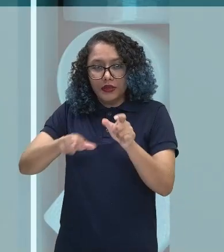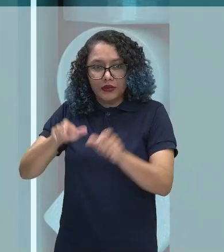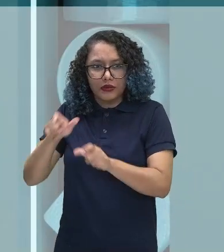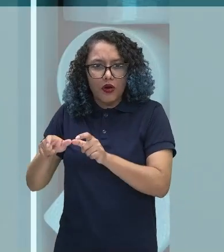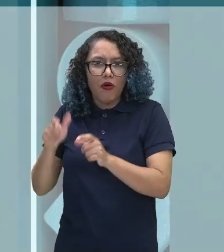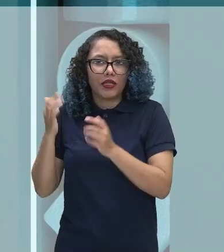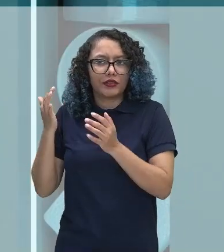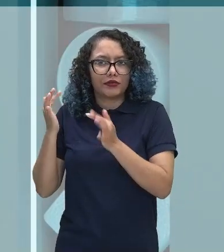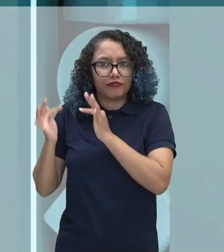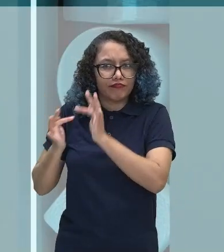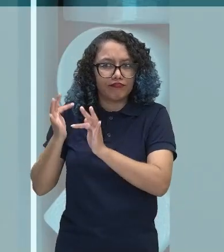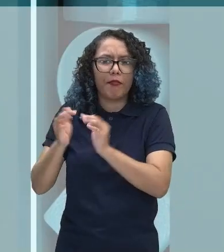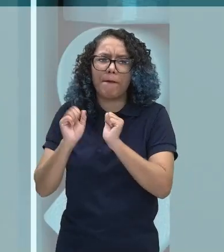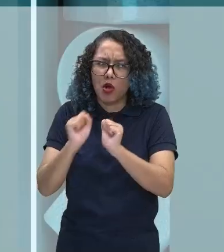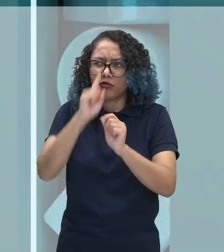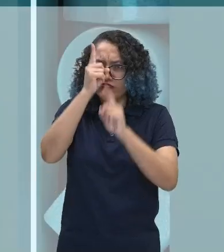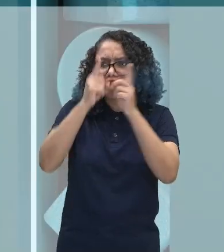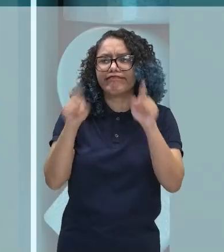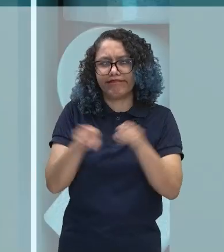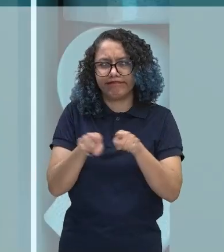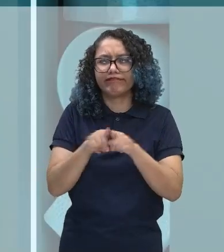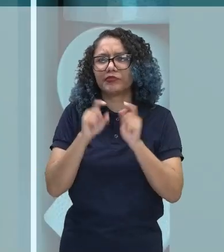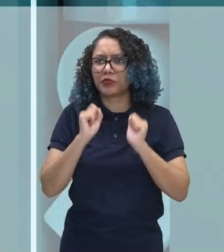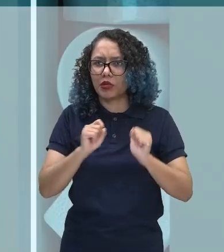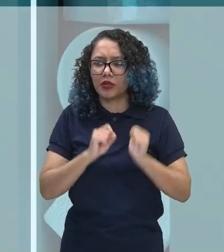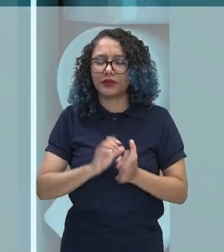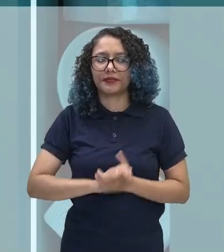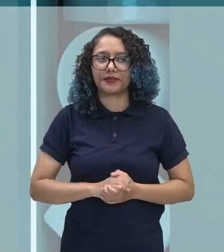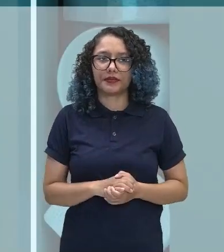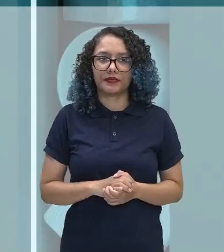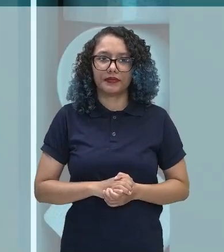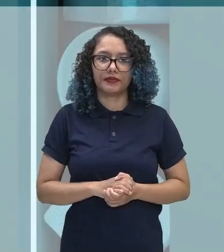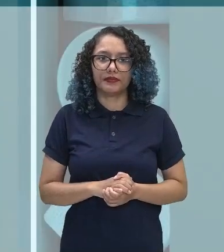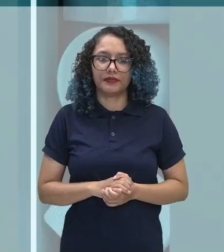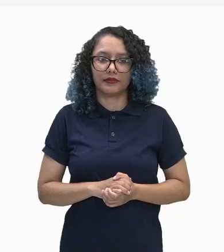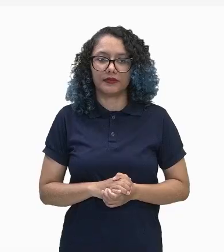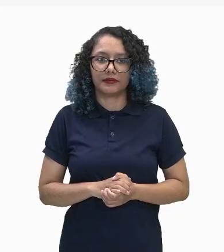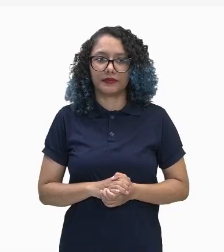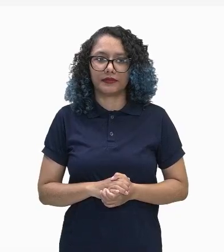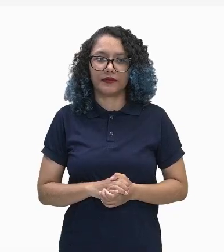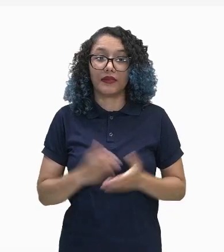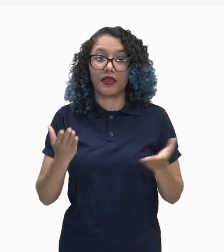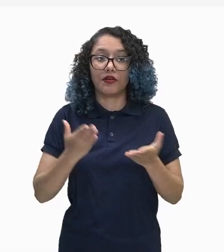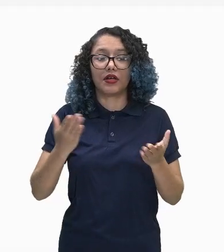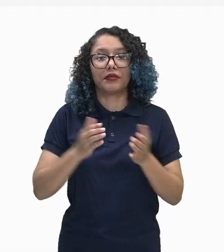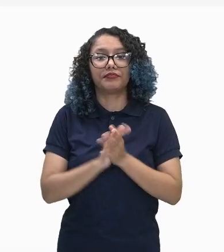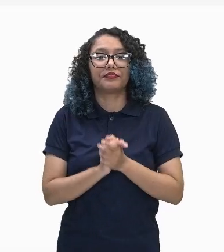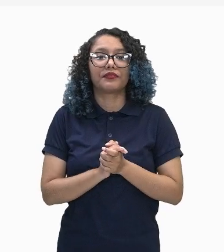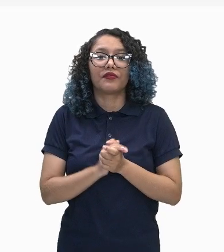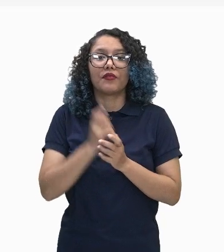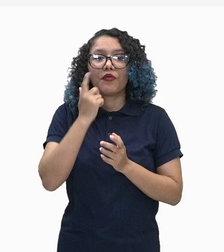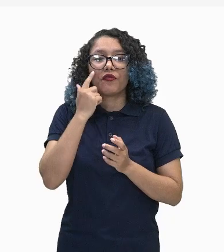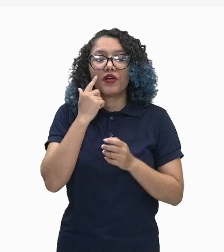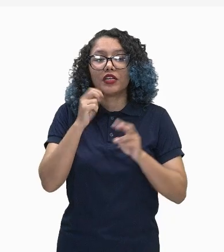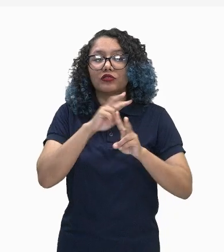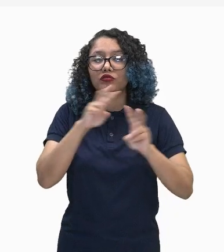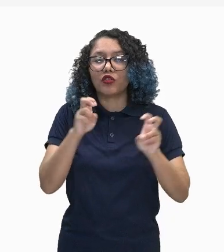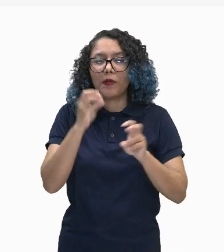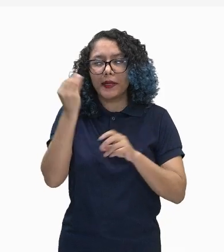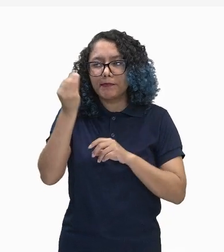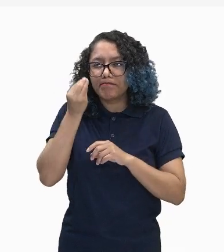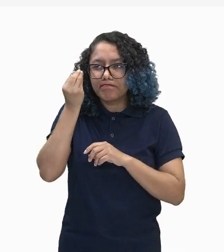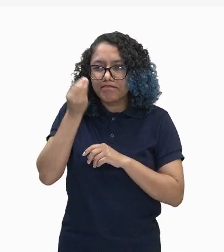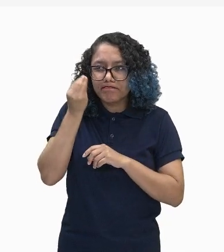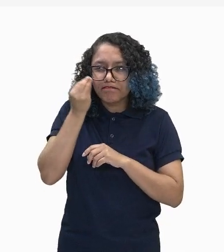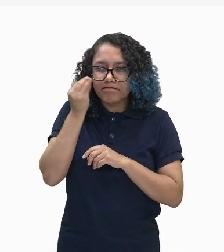eles podem inovar. Vamos agora falar para vocês sobre a experimentação, ou seja, o primeiro